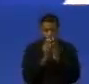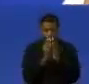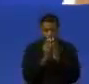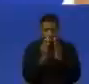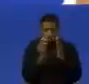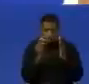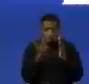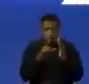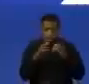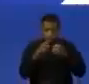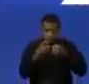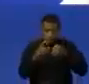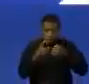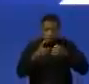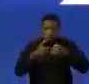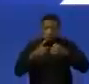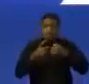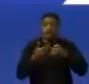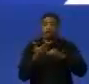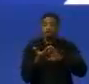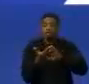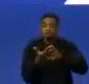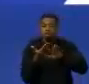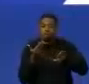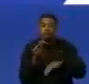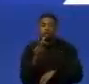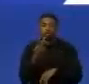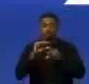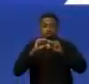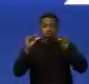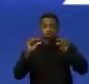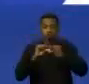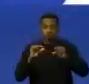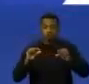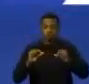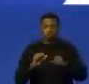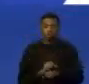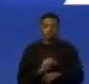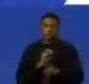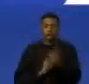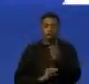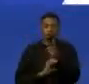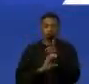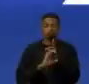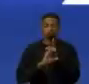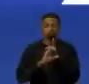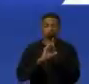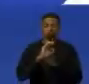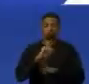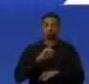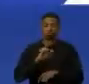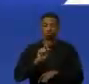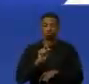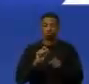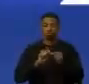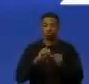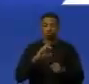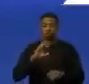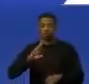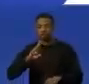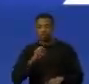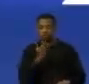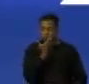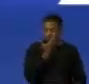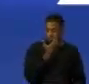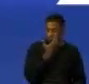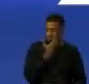a separação das duas fitas totalmente durante o aumento da temperatura na reação de PCR? Então